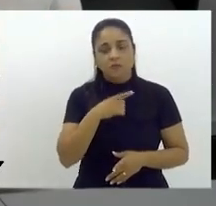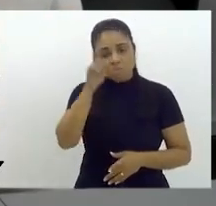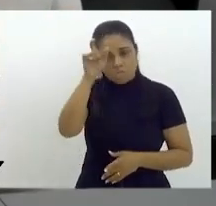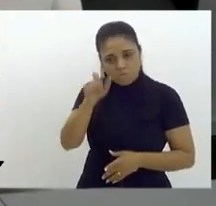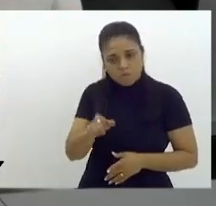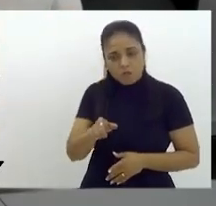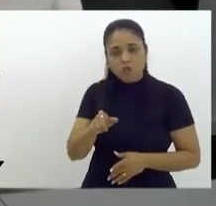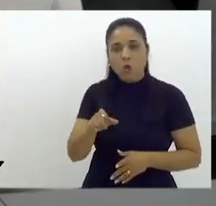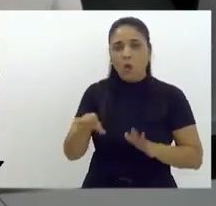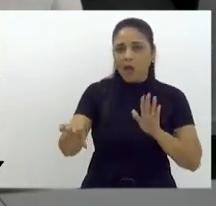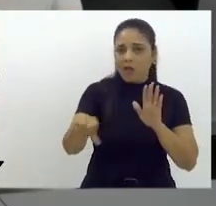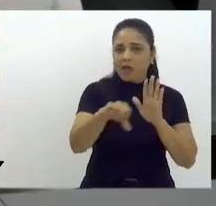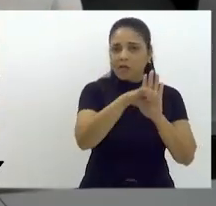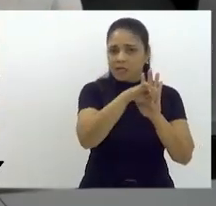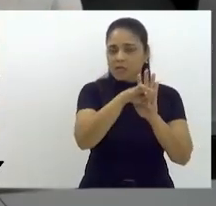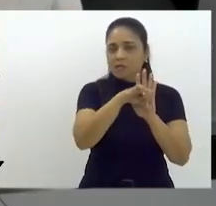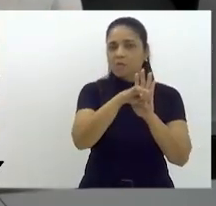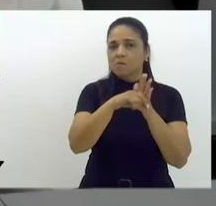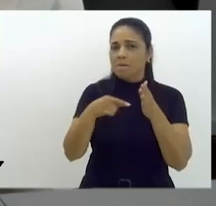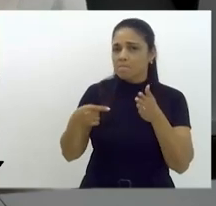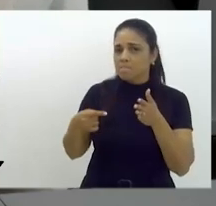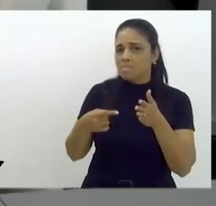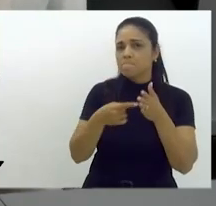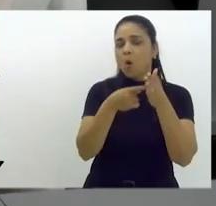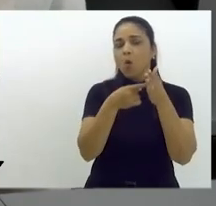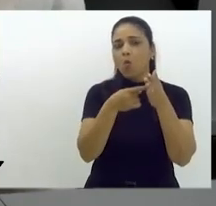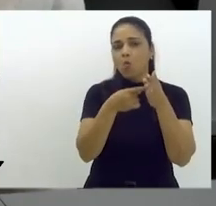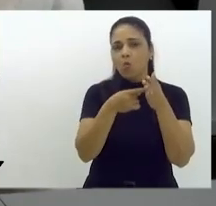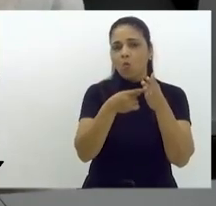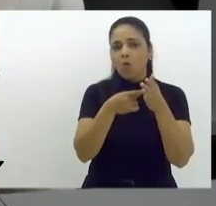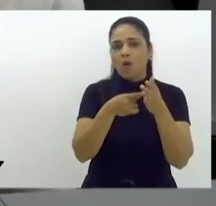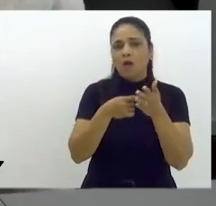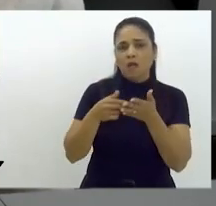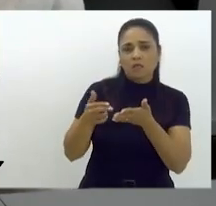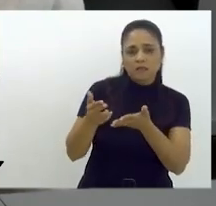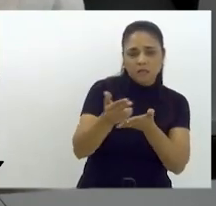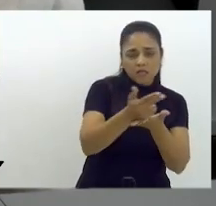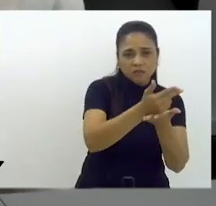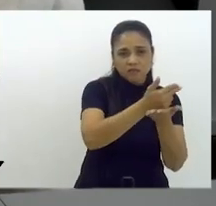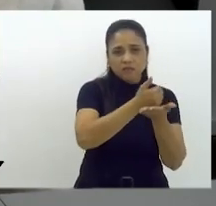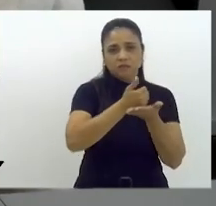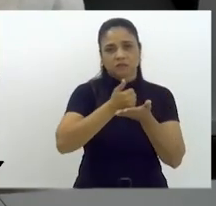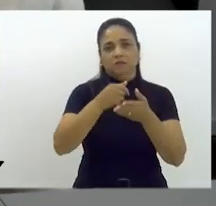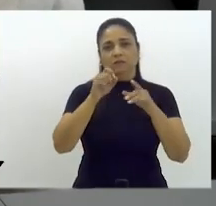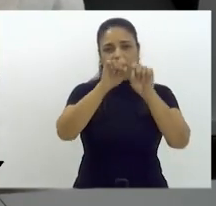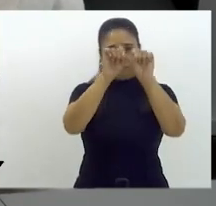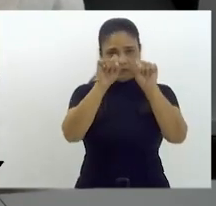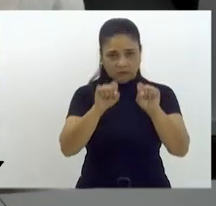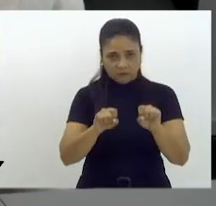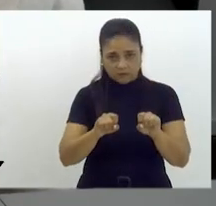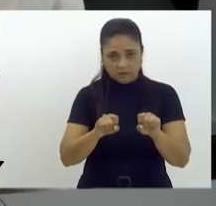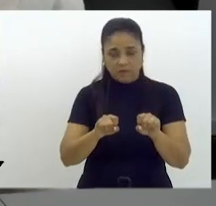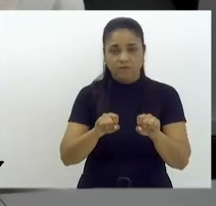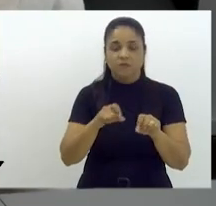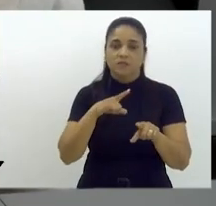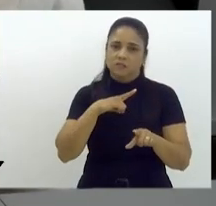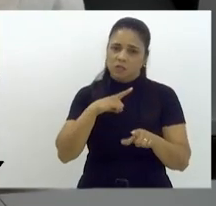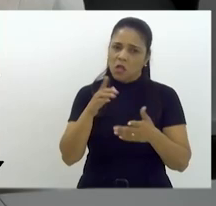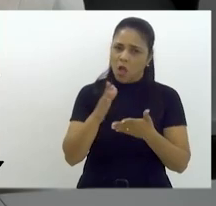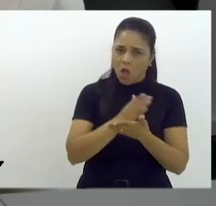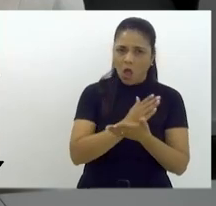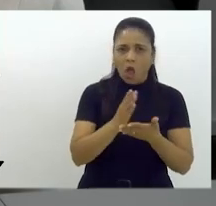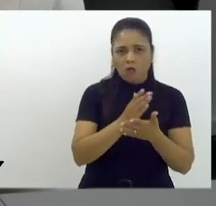indiciada pelo crime de demonstração colonosa e isso vai ser passível de identificação pelo sistema já posso dizer que são casos